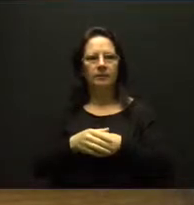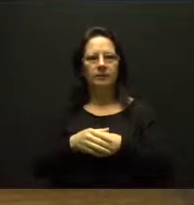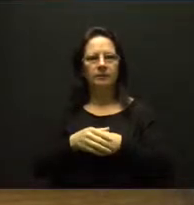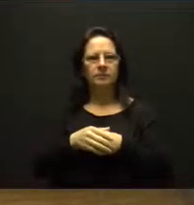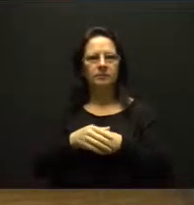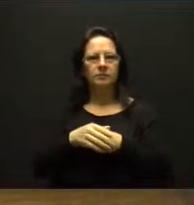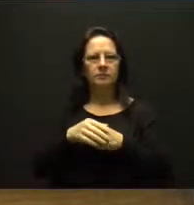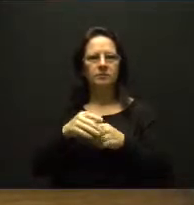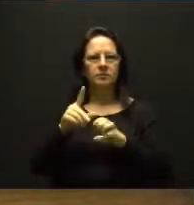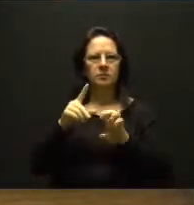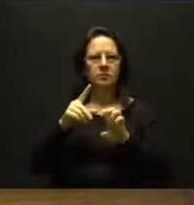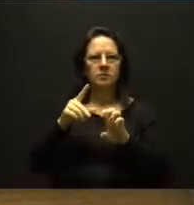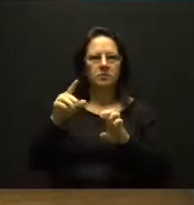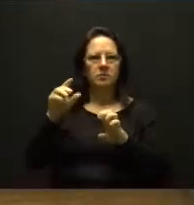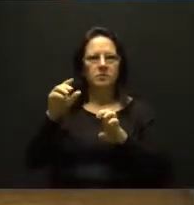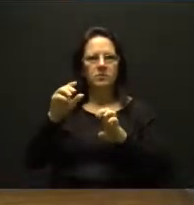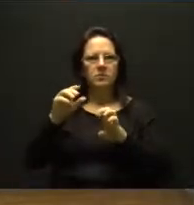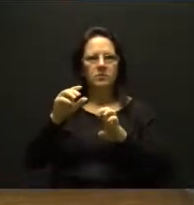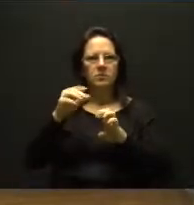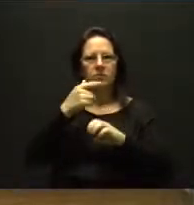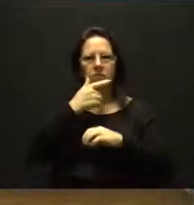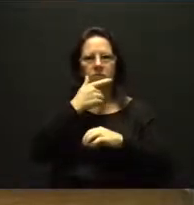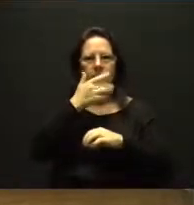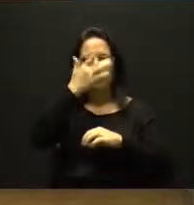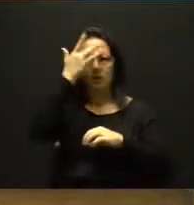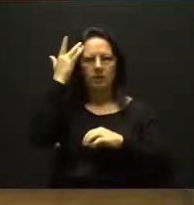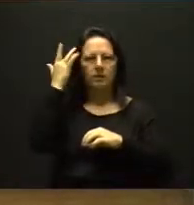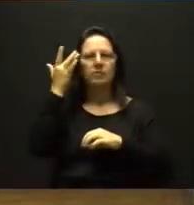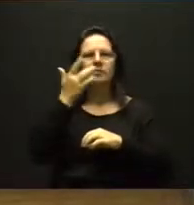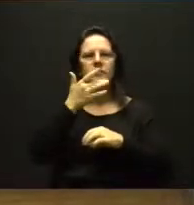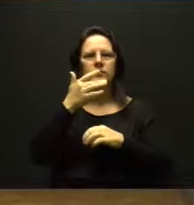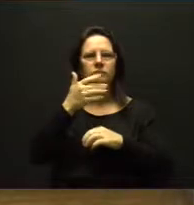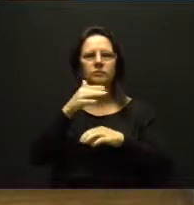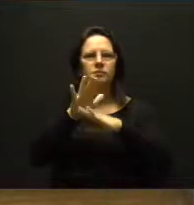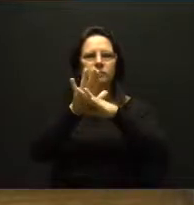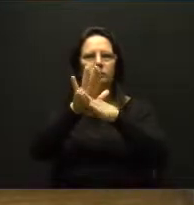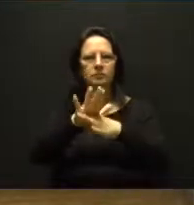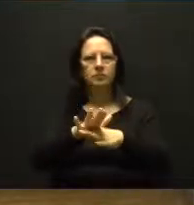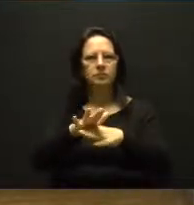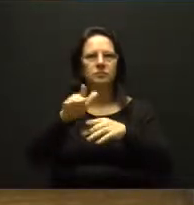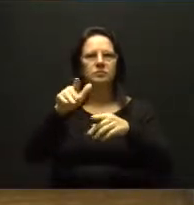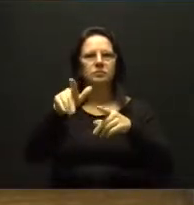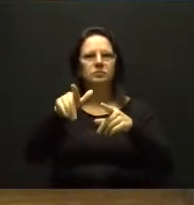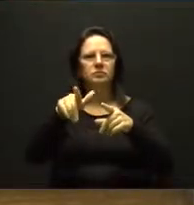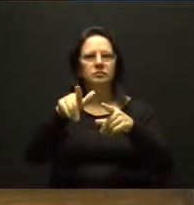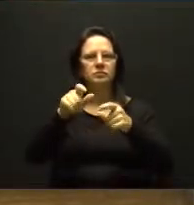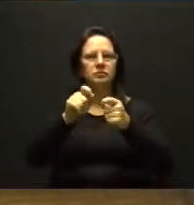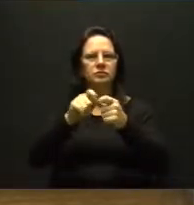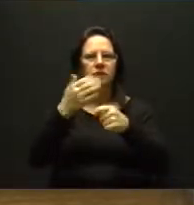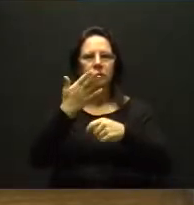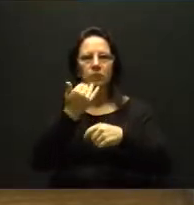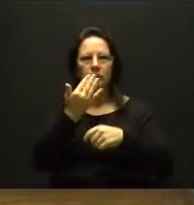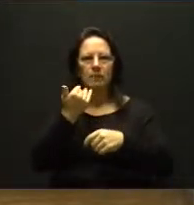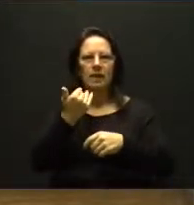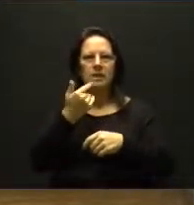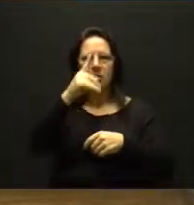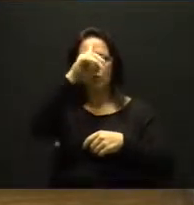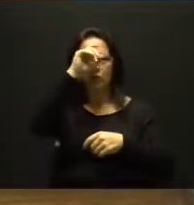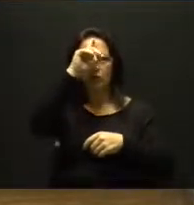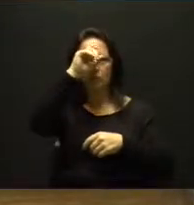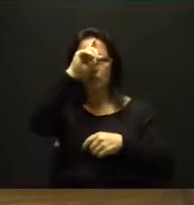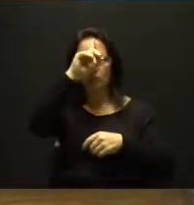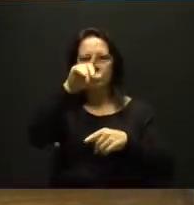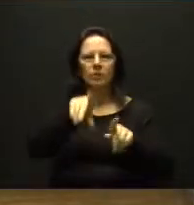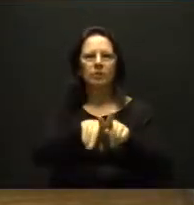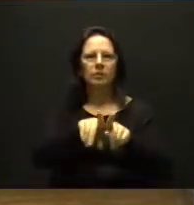microempresário que tem servido às refeições do ps central já faço aqui um apelo